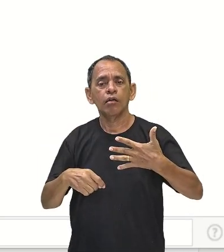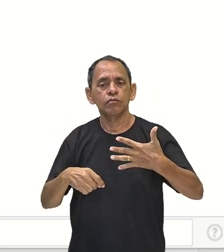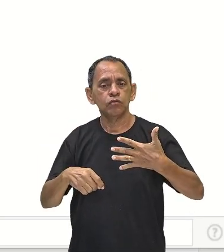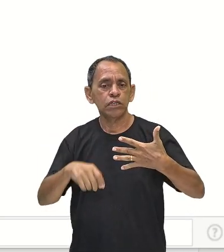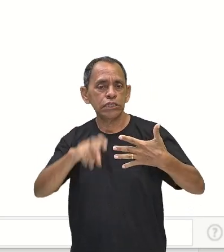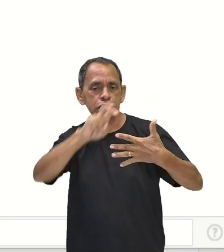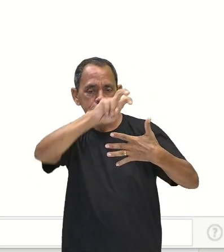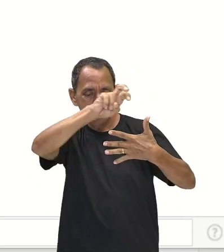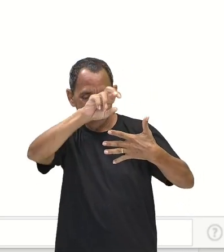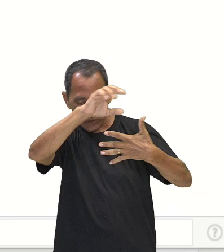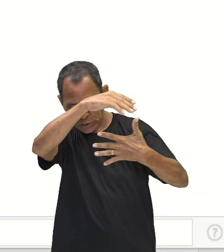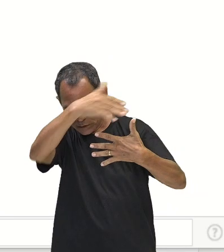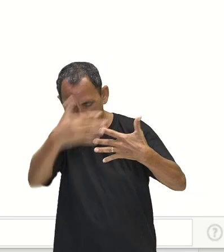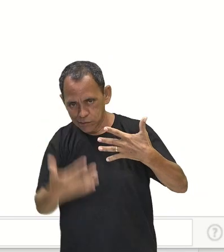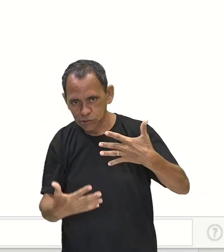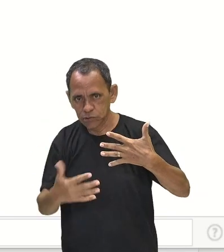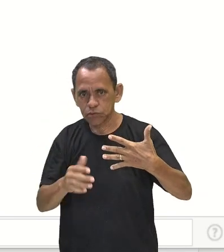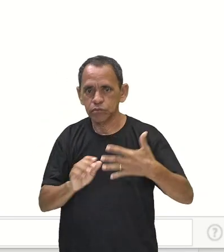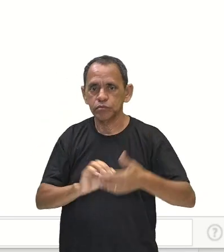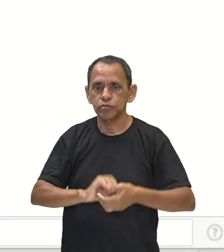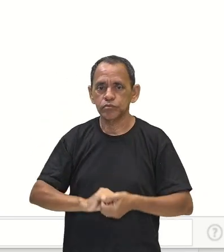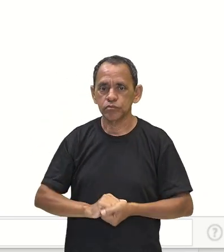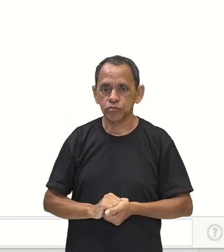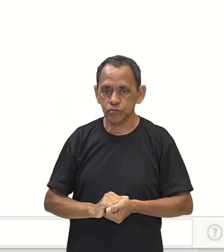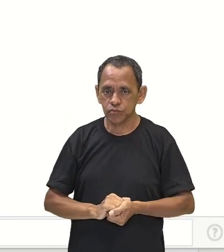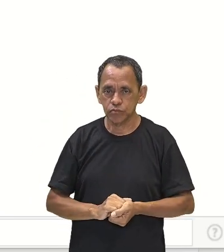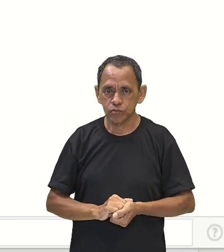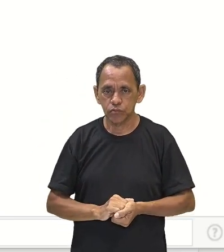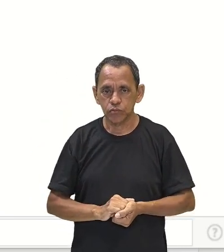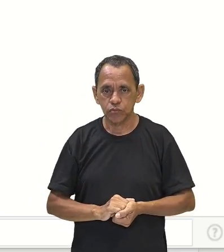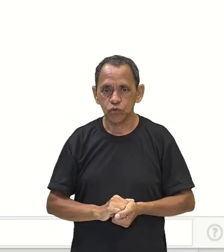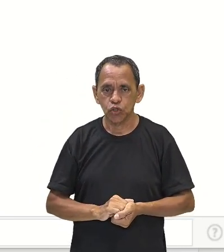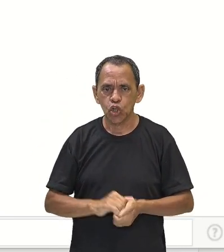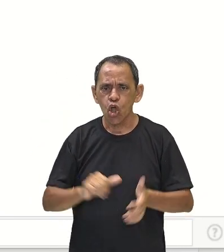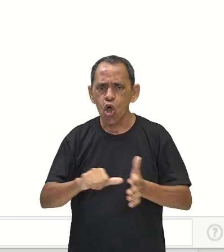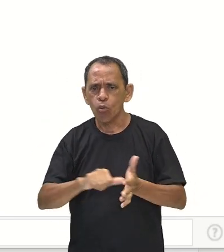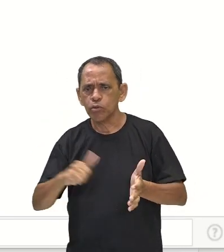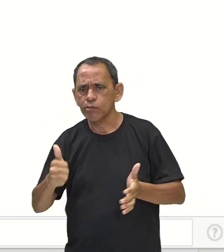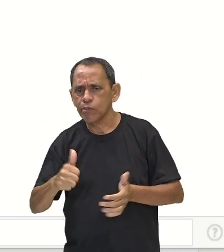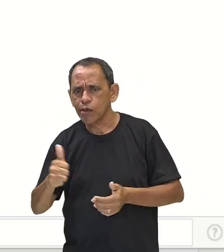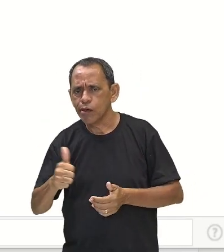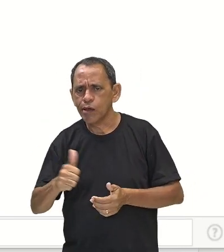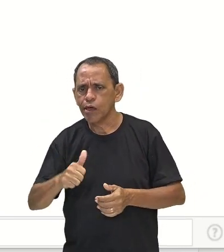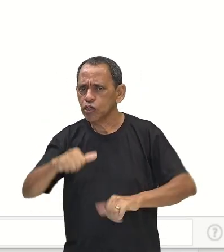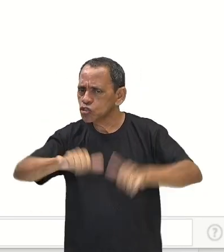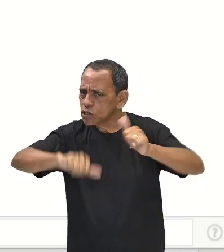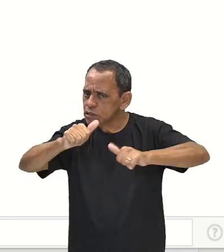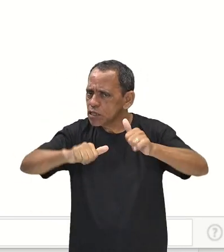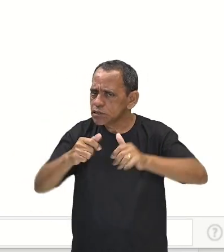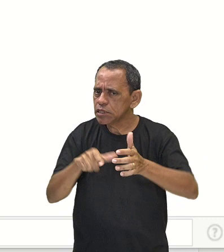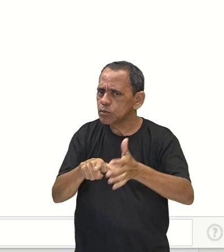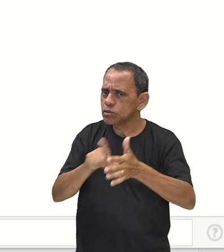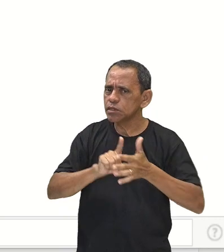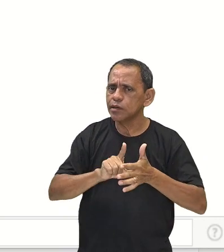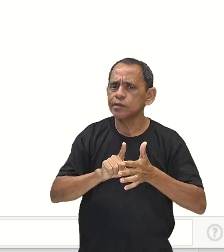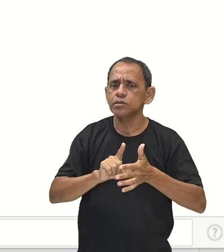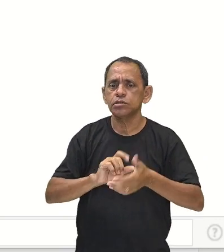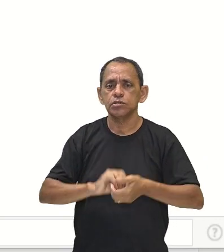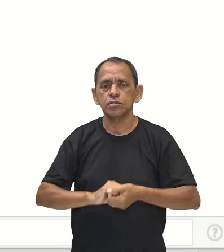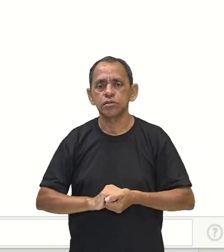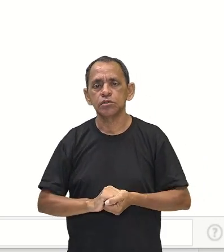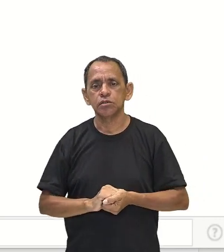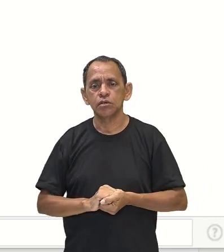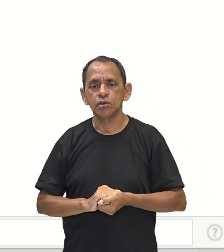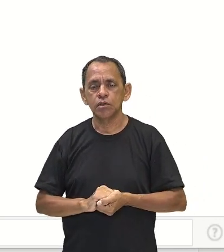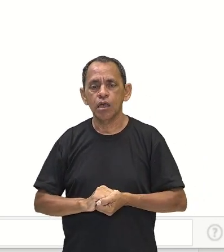pentágonos. Agora vimos há pouco o primeiro poliedro analisado, tetraedro, suas